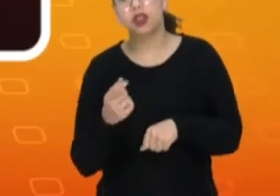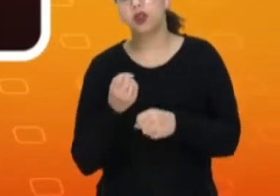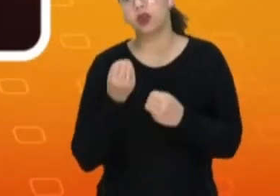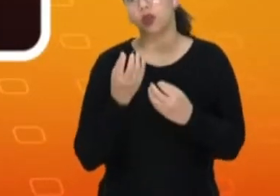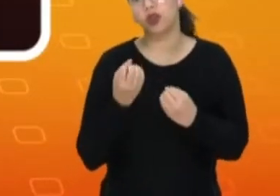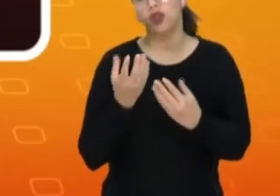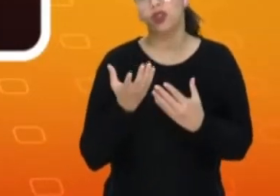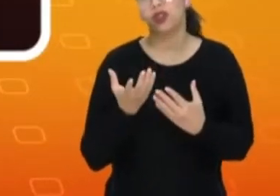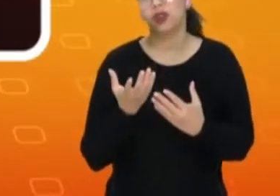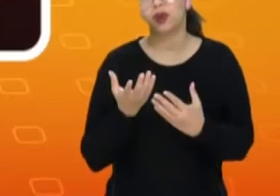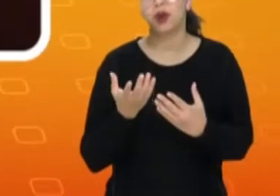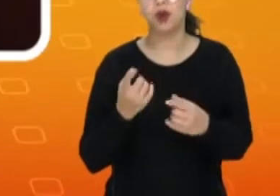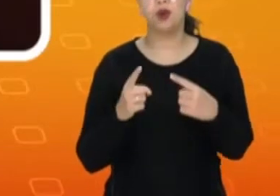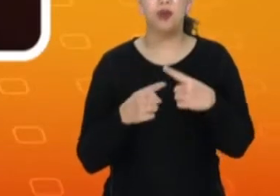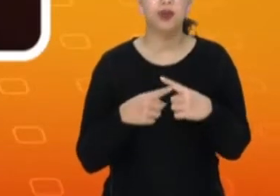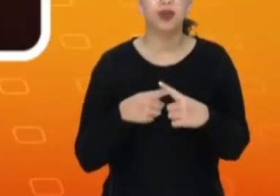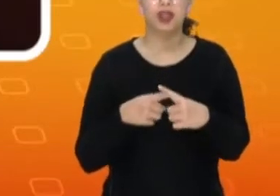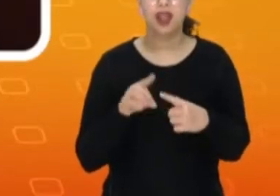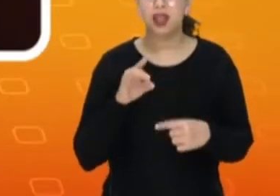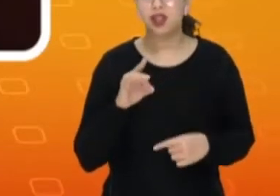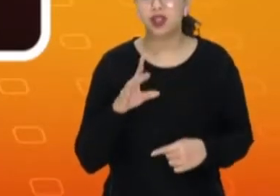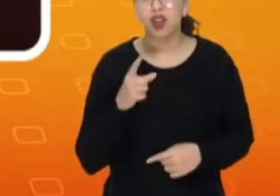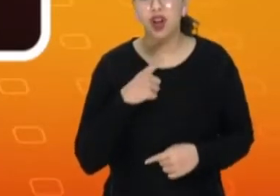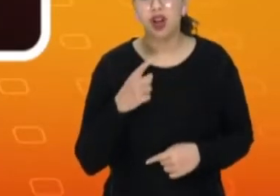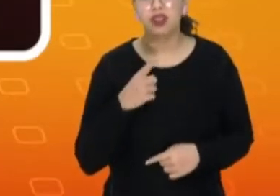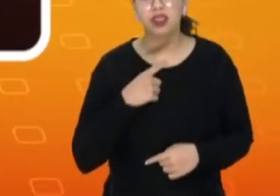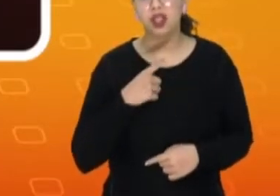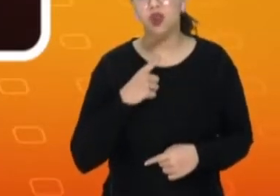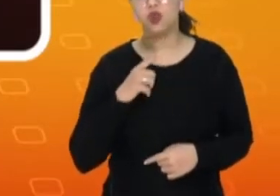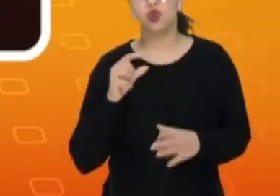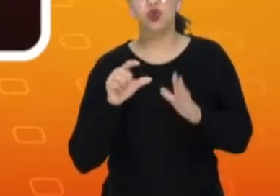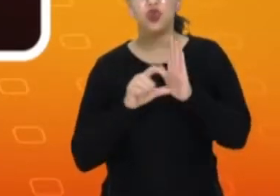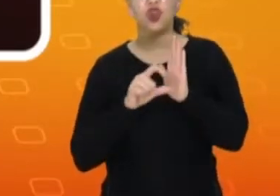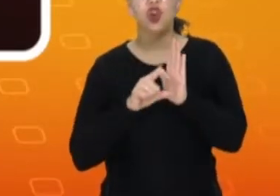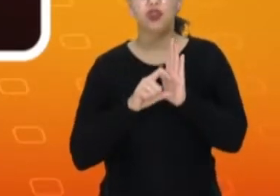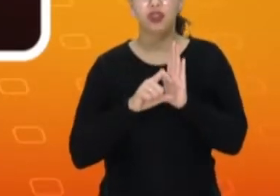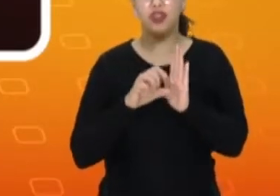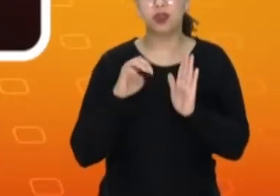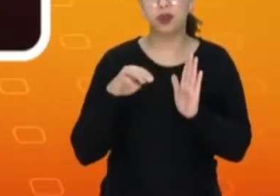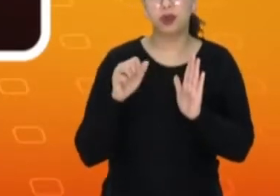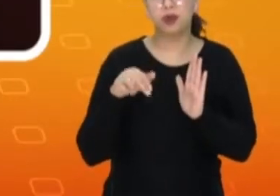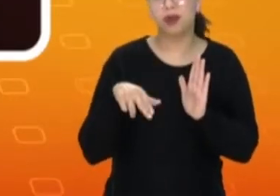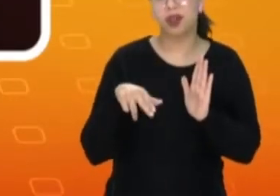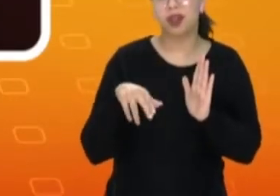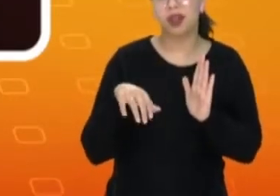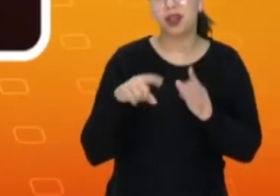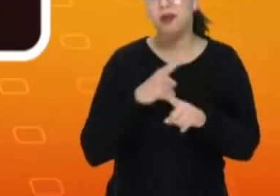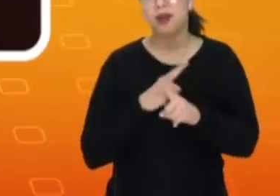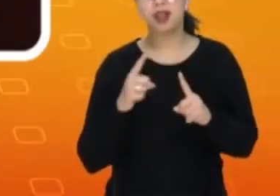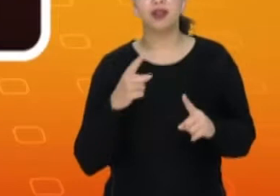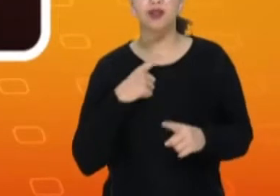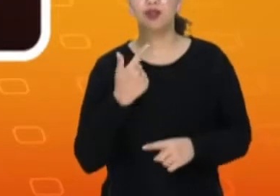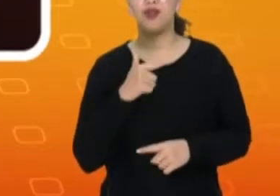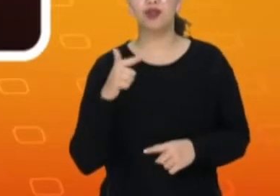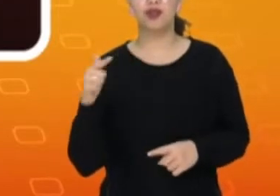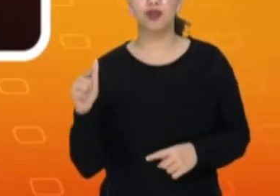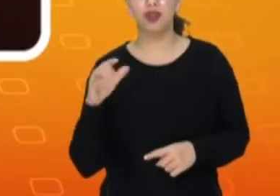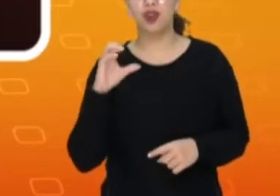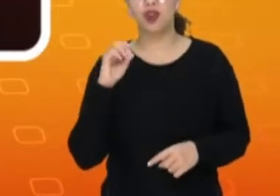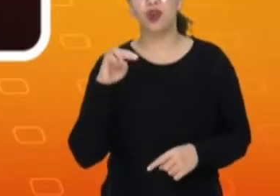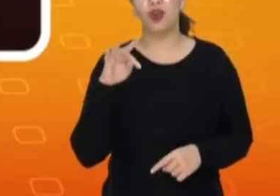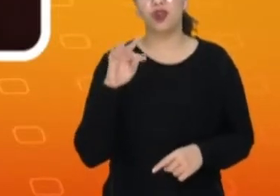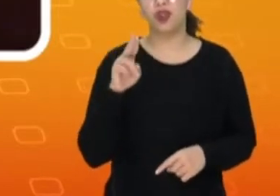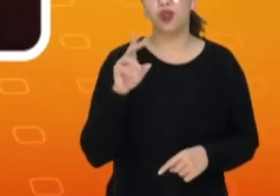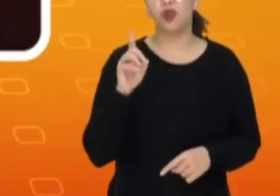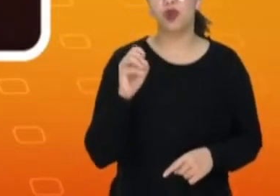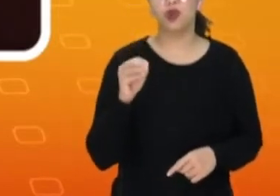você ter um software de IMAM se você não tem um processo de gestão de conteúdo conciso e objetivo. E aí você começa,